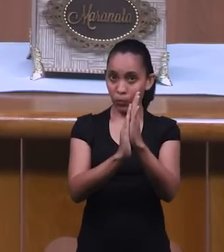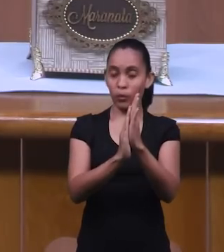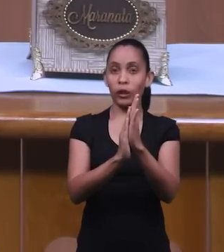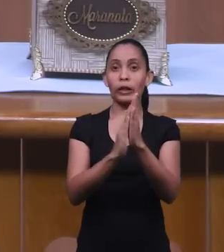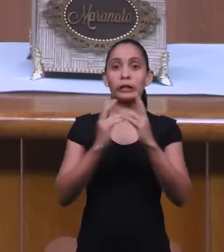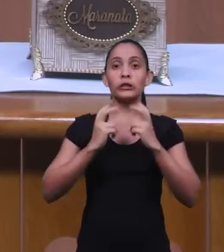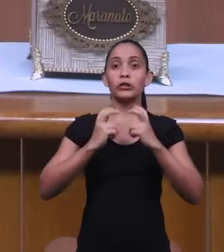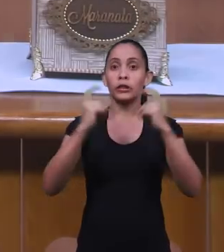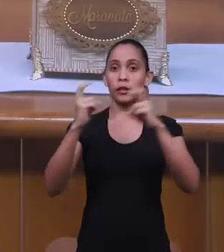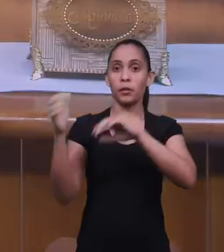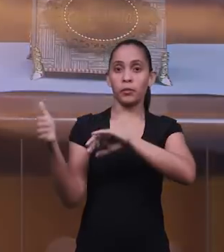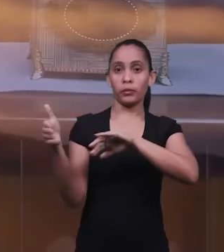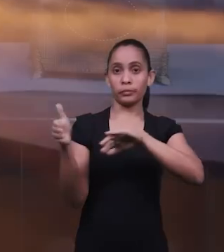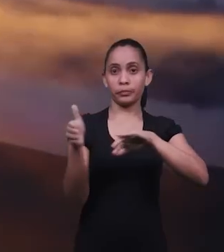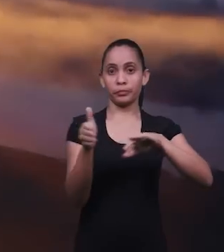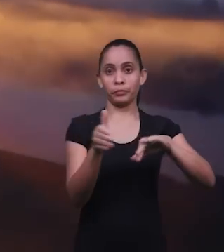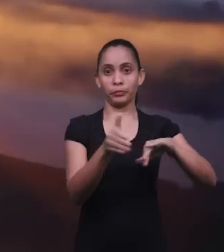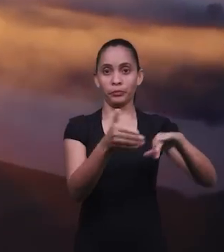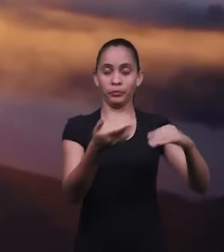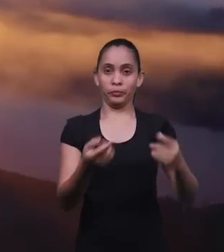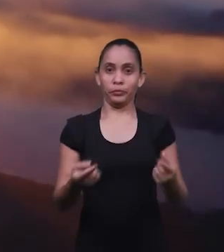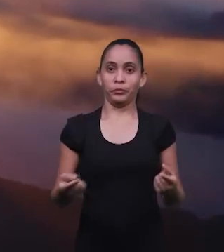louvor de clamor.